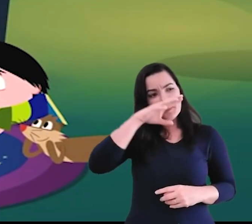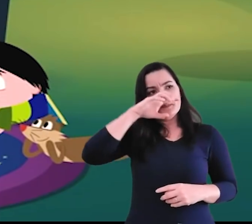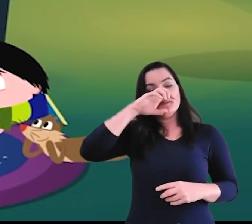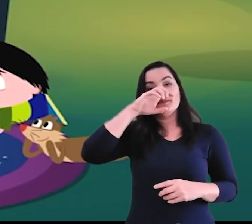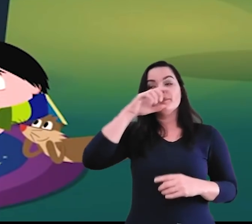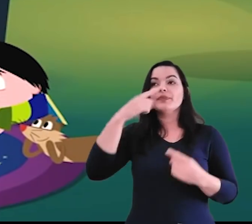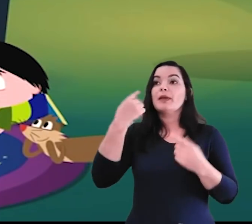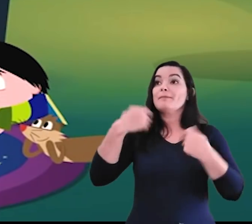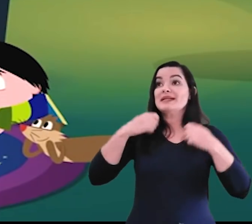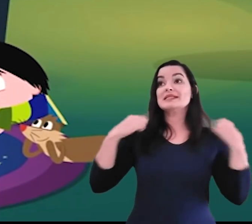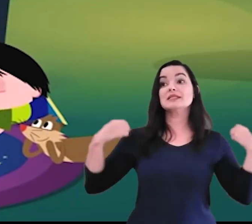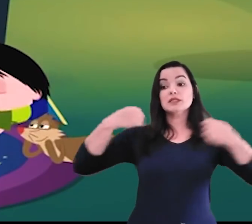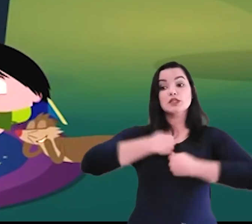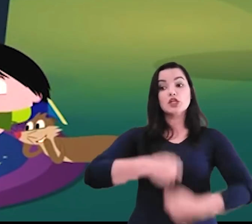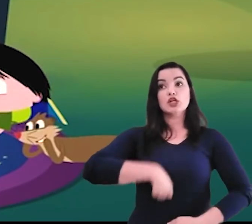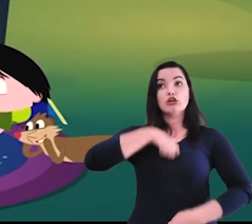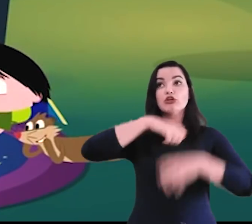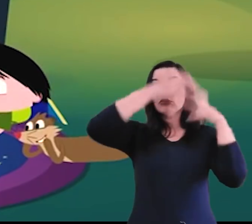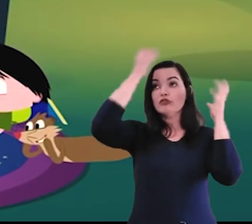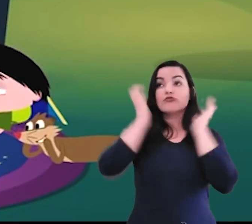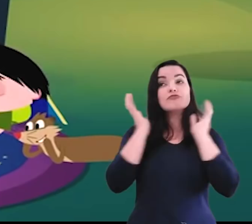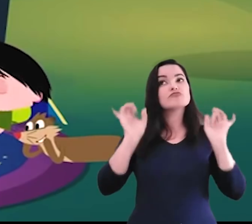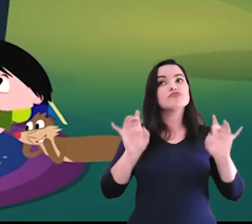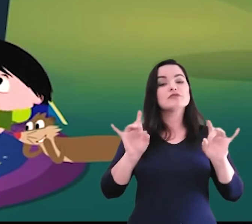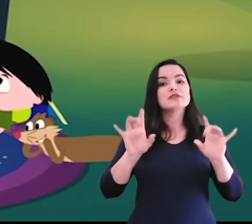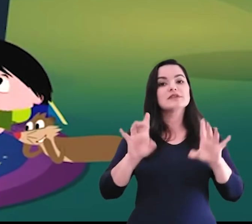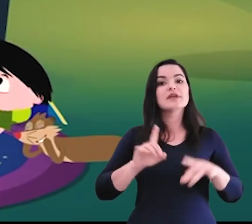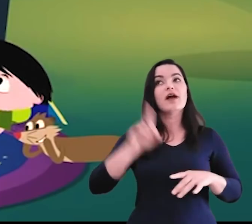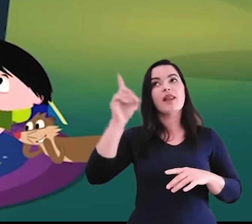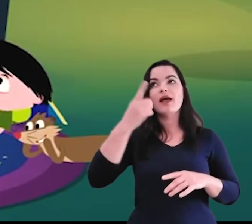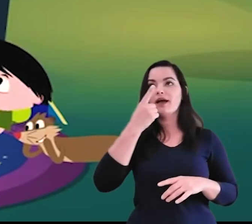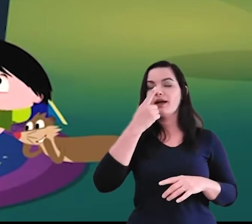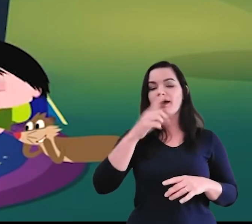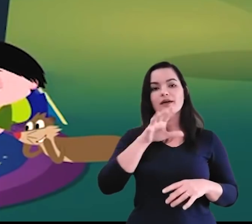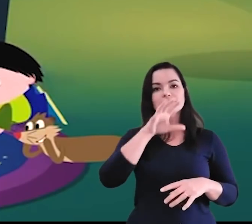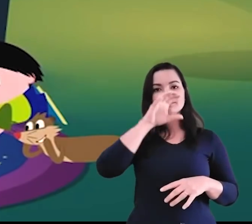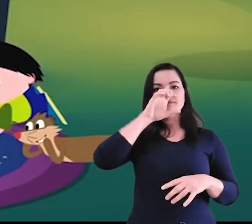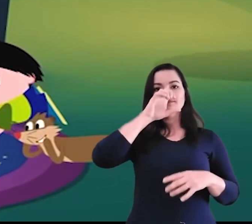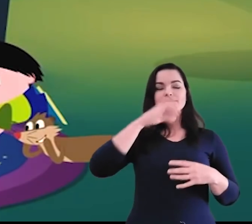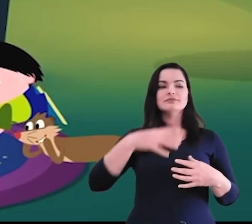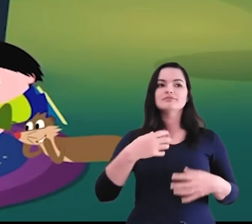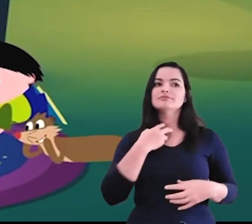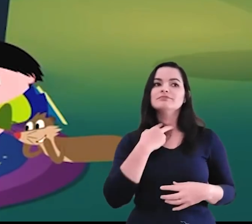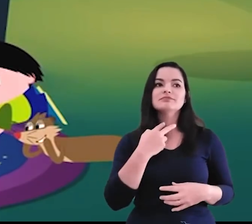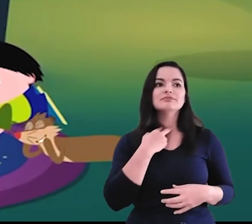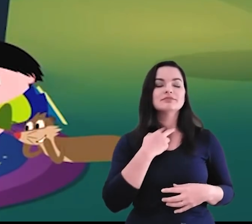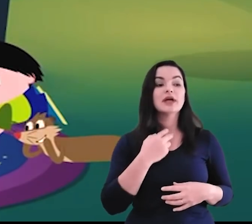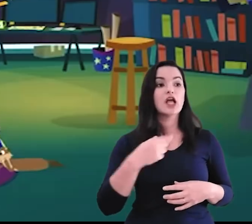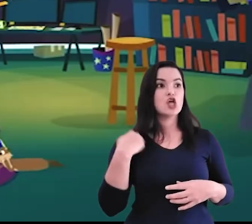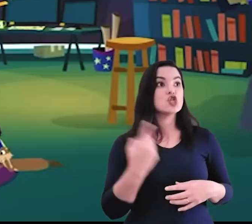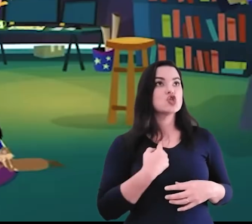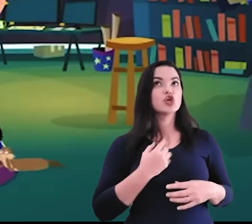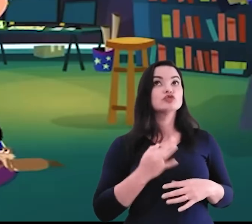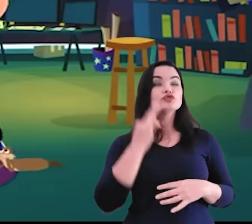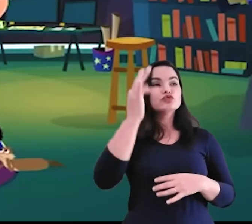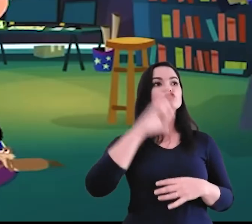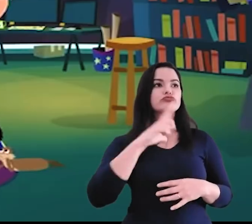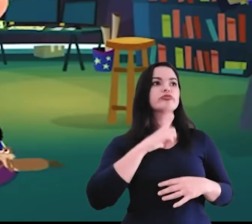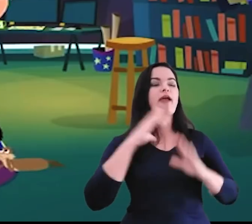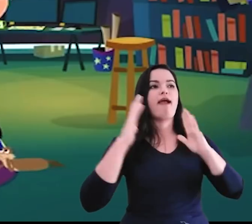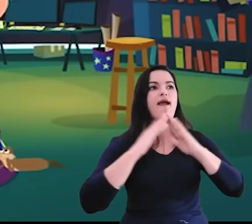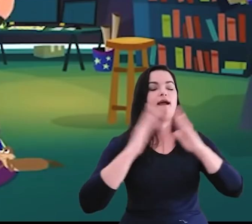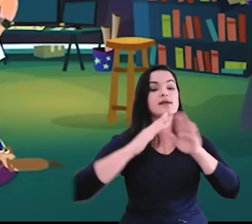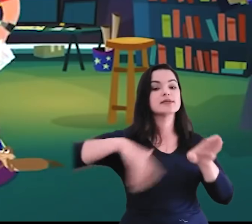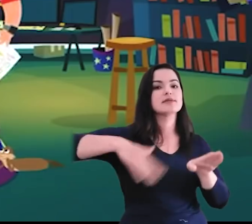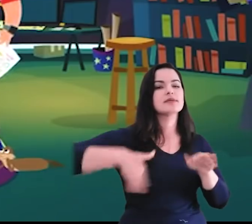tem oxigênio. E a gente vai ter uma casa de praia em Marte, bem em frente ao mar marciano, igual essa